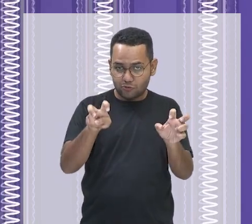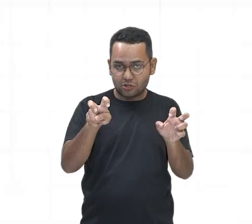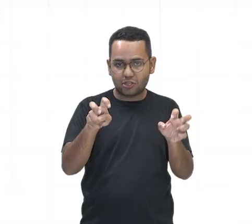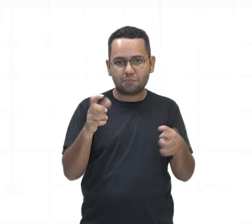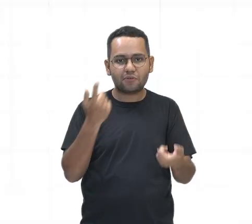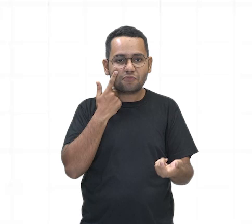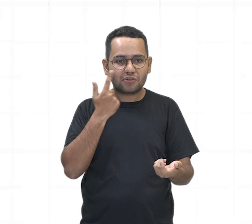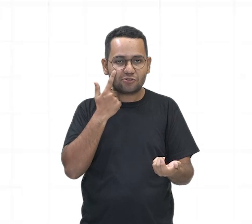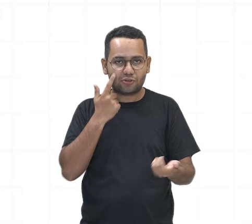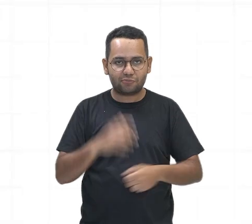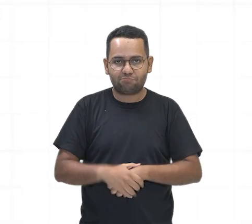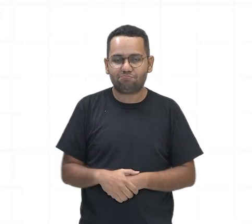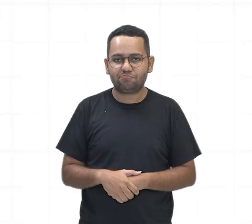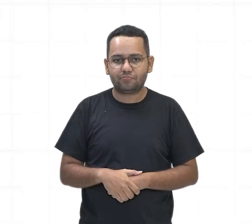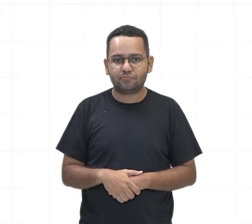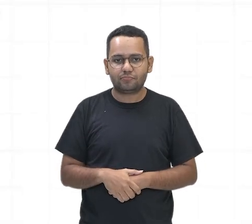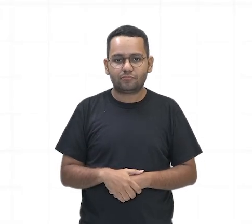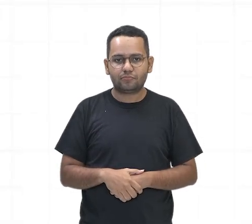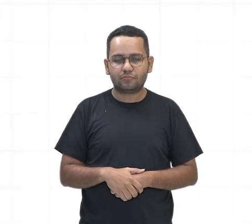vai começar.